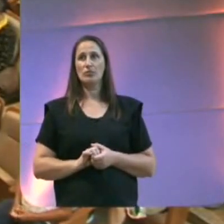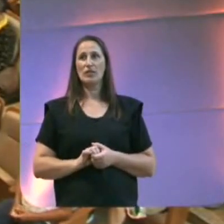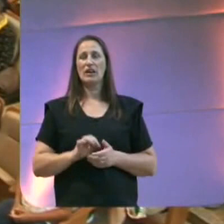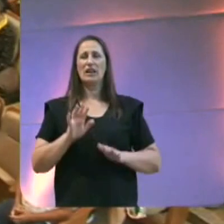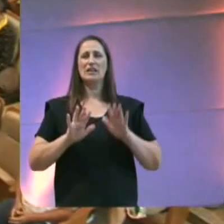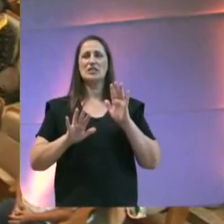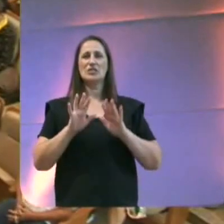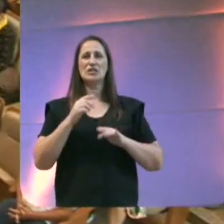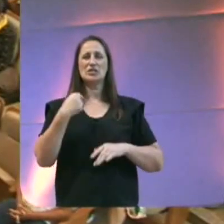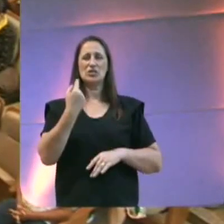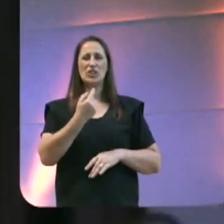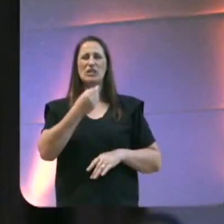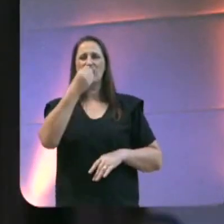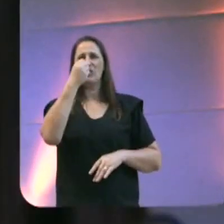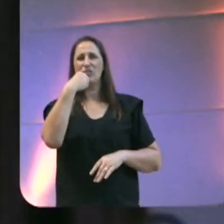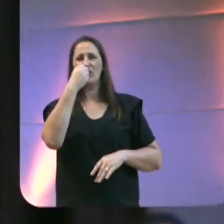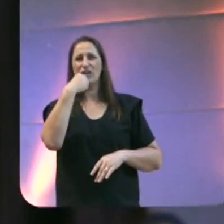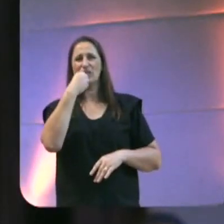apagando.